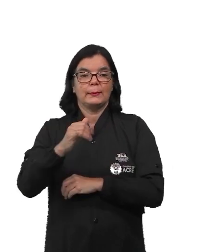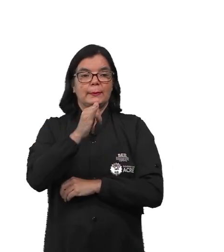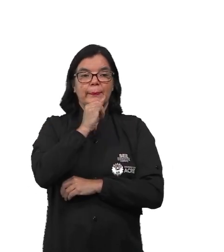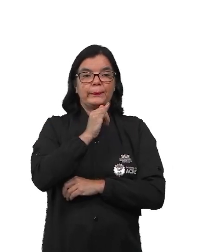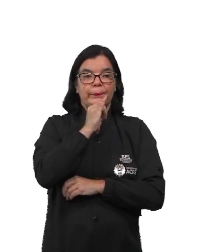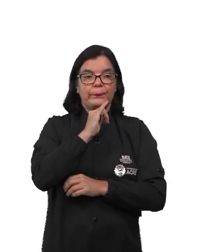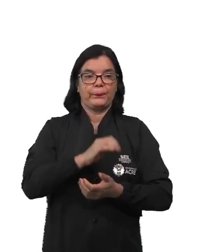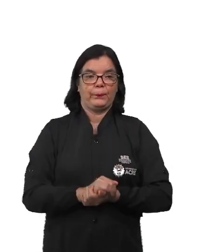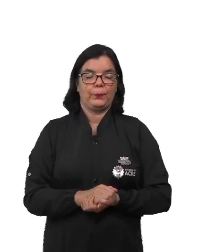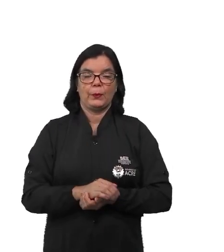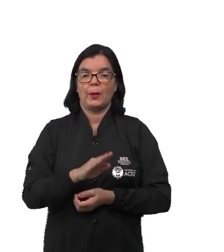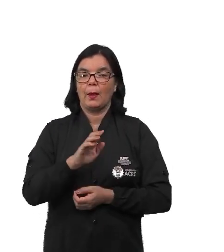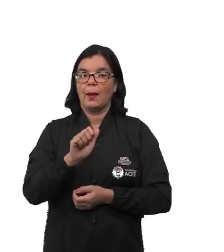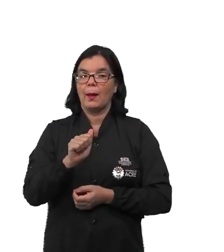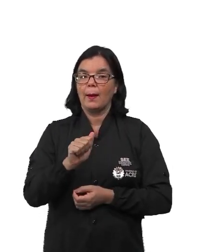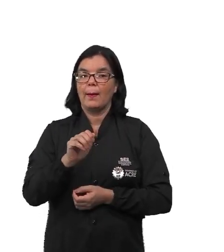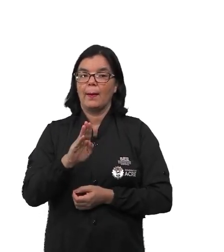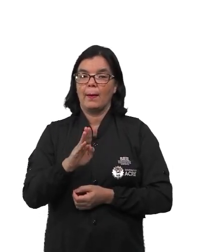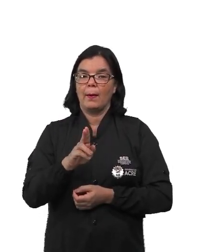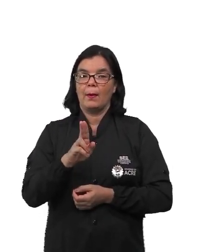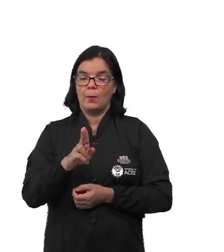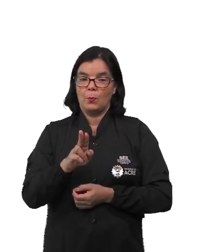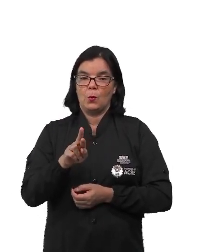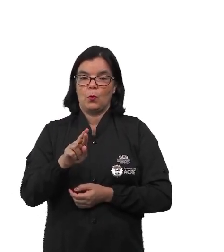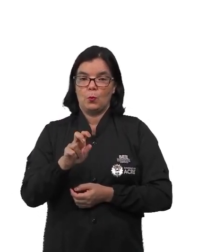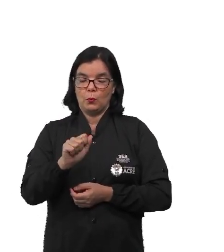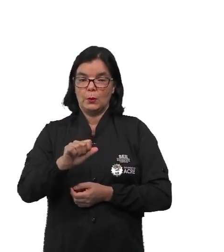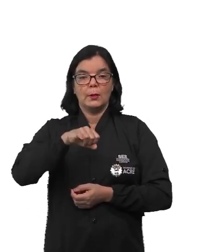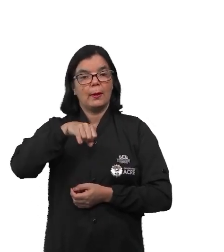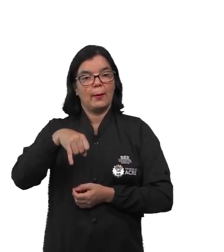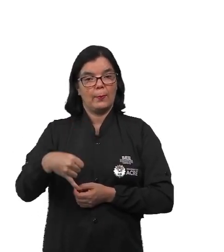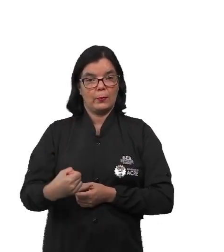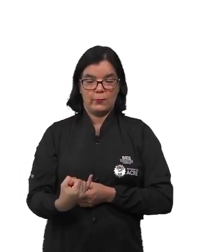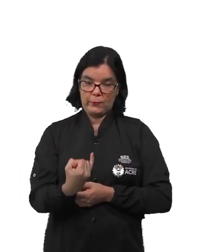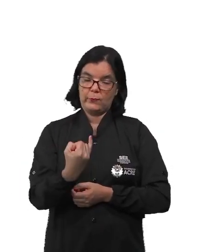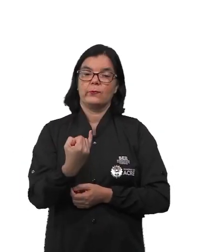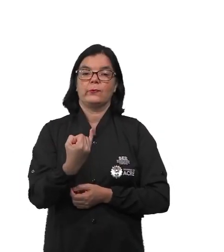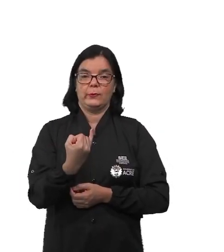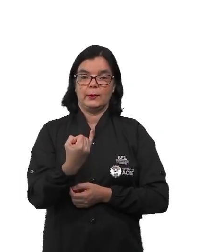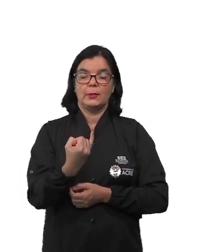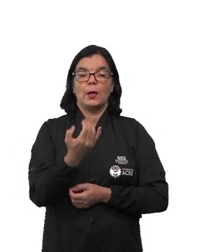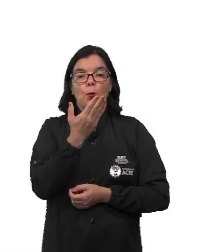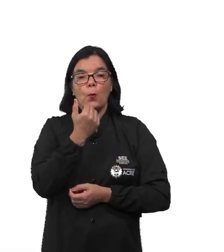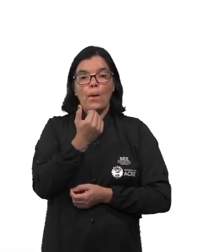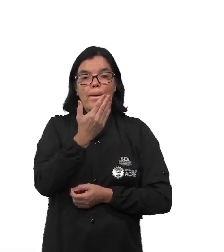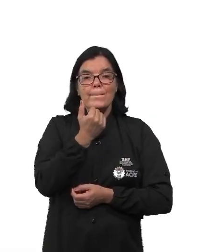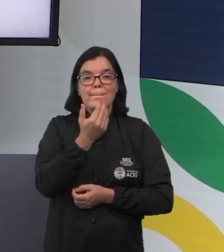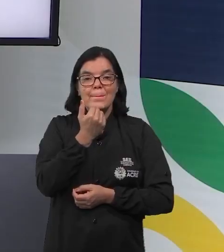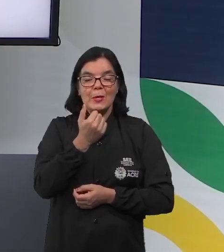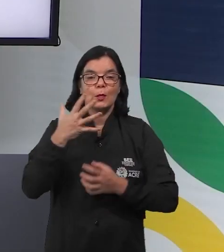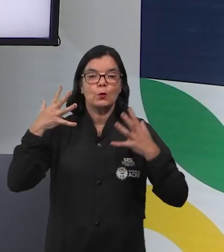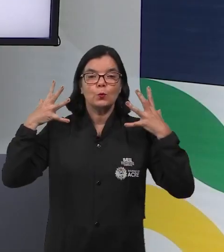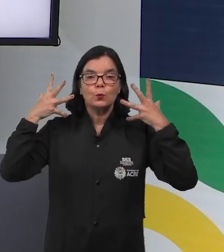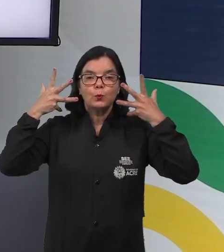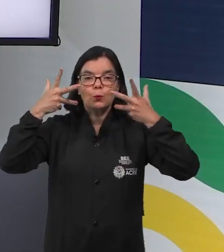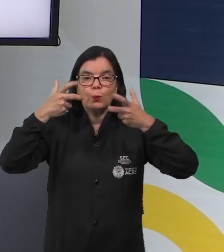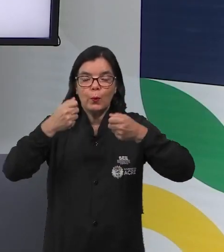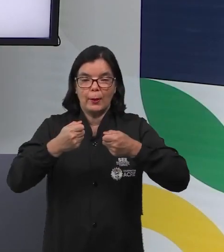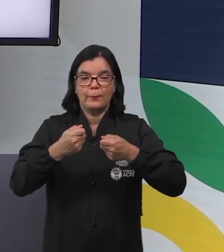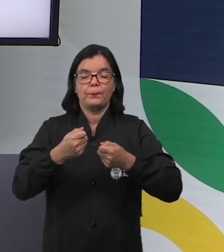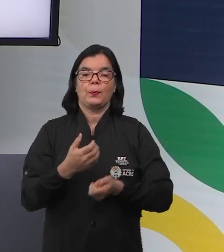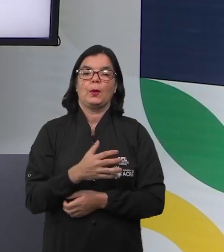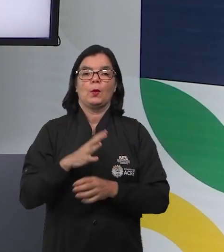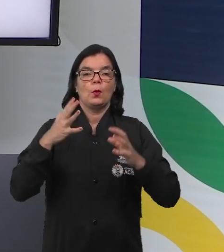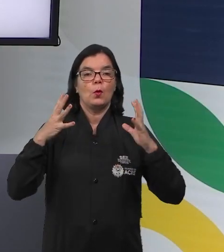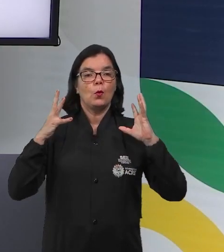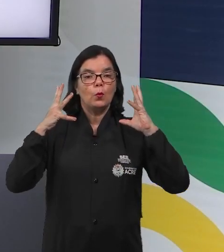ó, arbutres, que aproveitam de restos das presas dos leões. No caso aqui, foi eles que